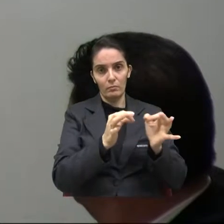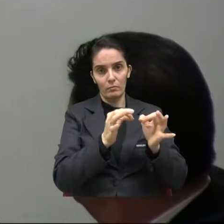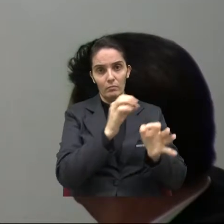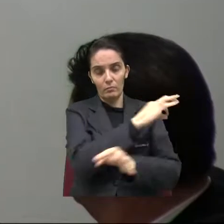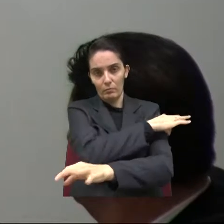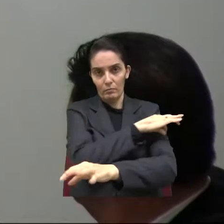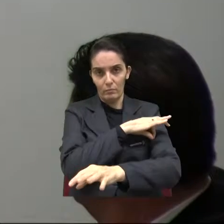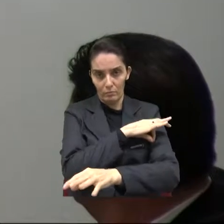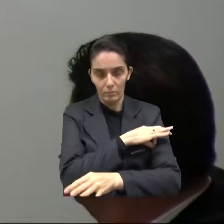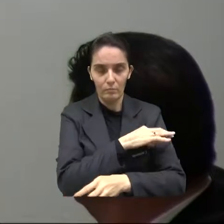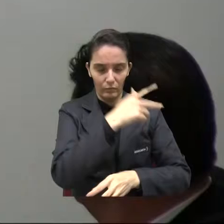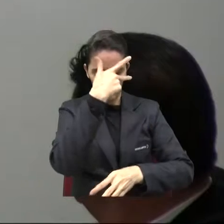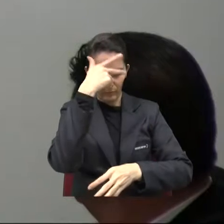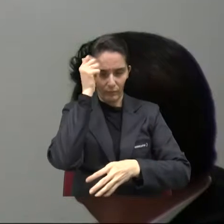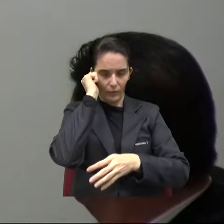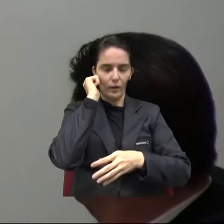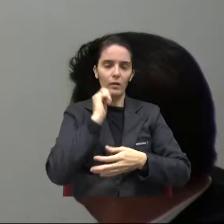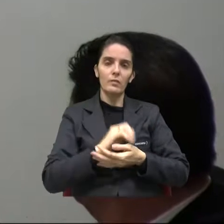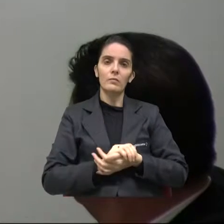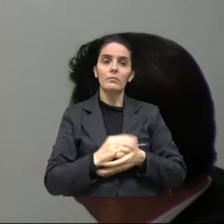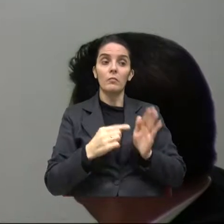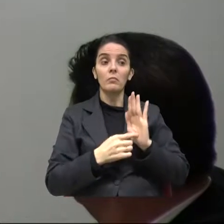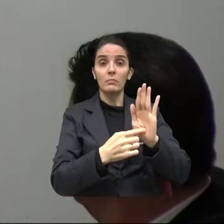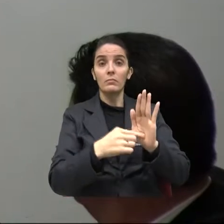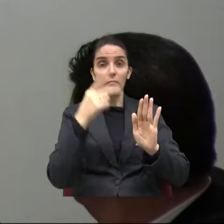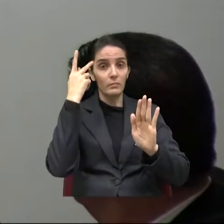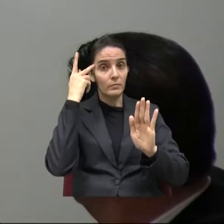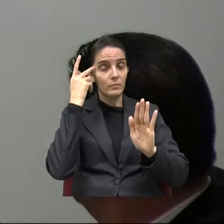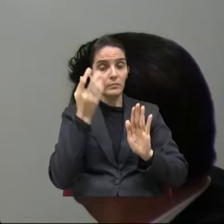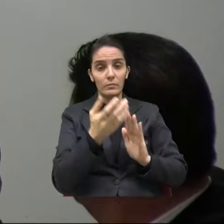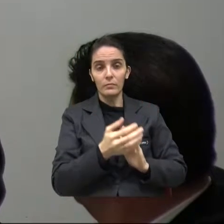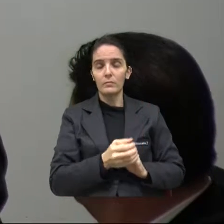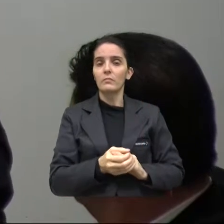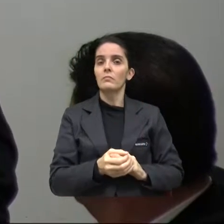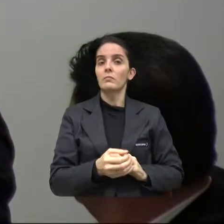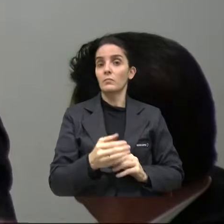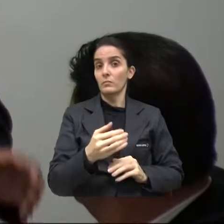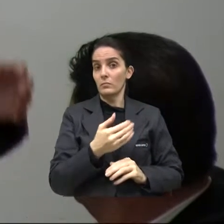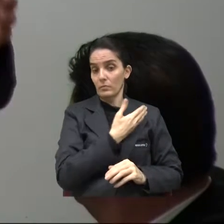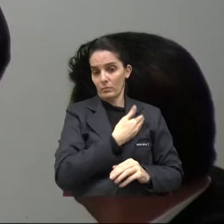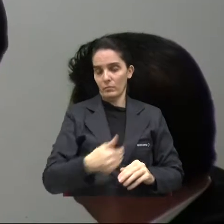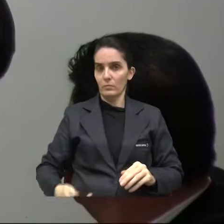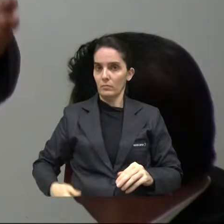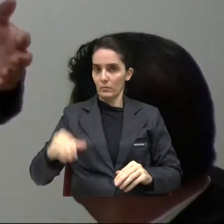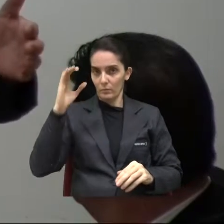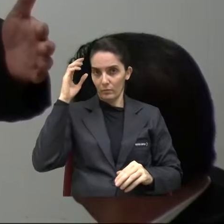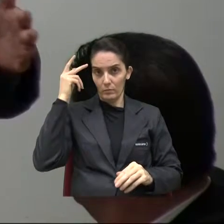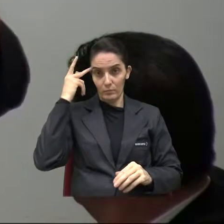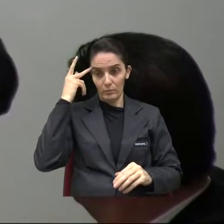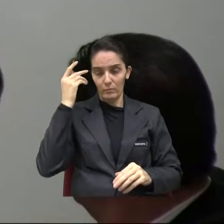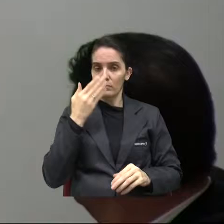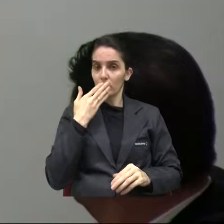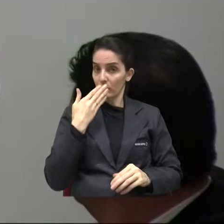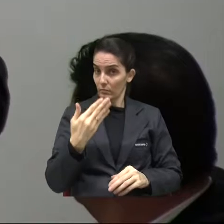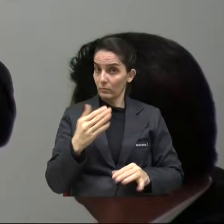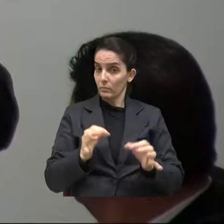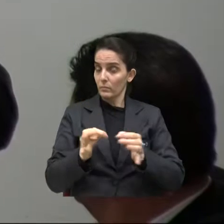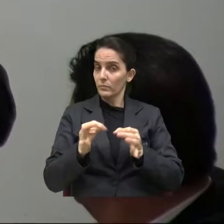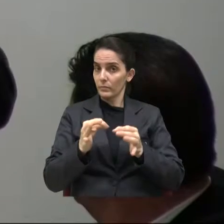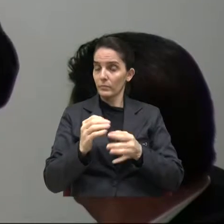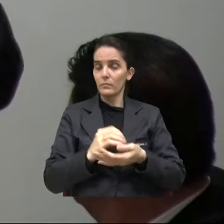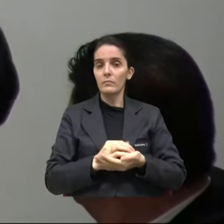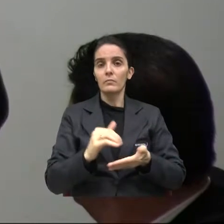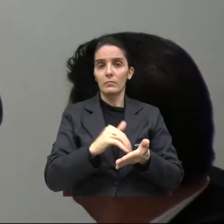para São Paulo, para o governador, ele falou, eu quero projeto. Sem projeto não adianta. Pedi para o secretário de obras, ele fez